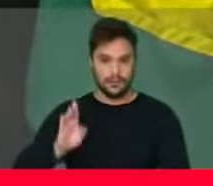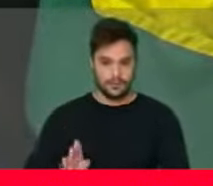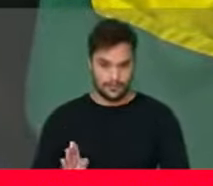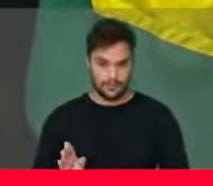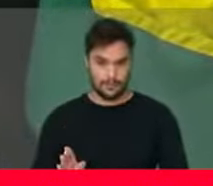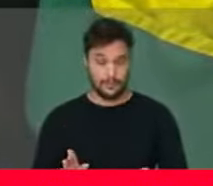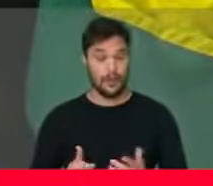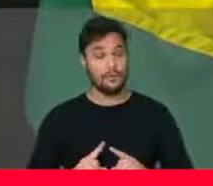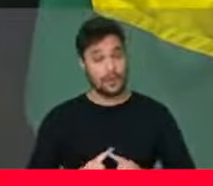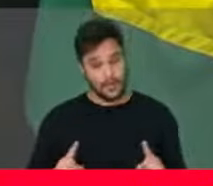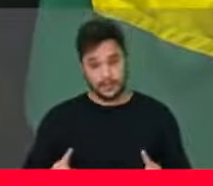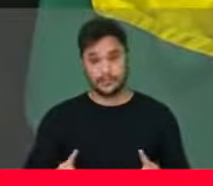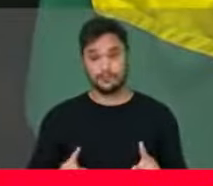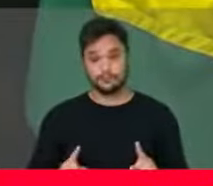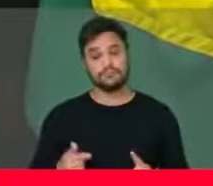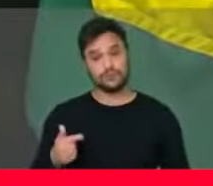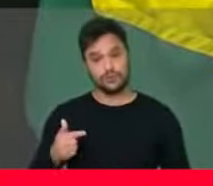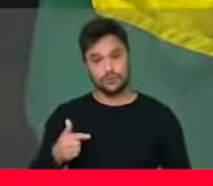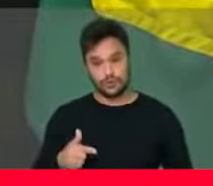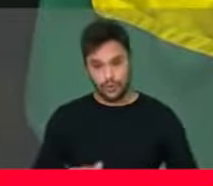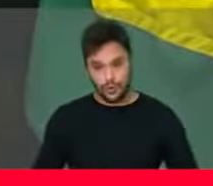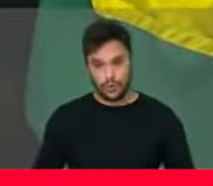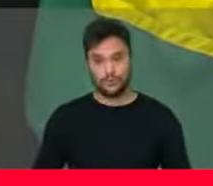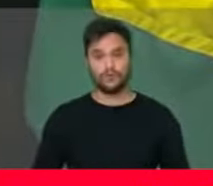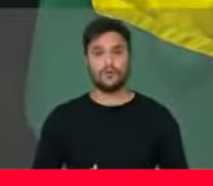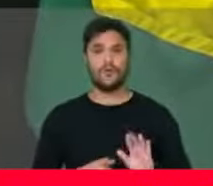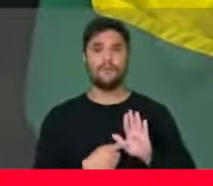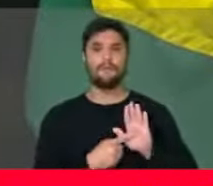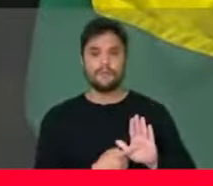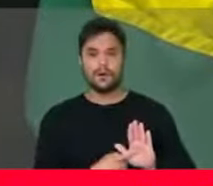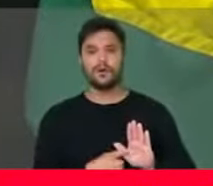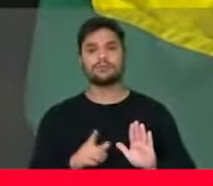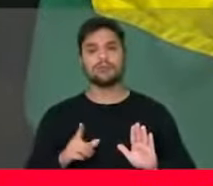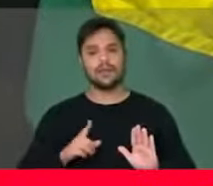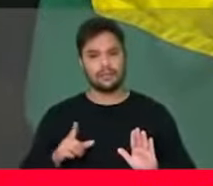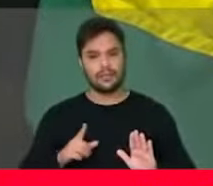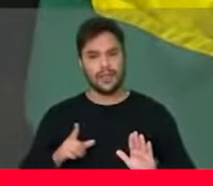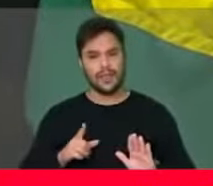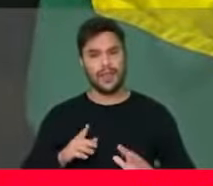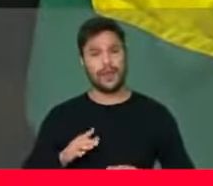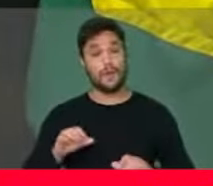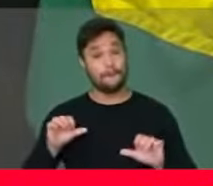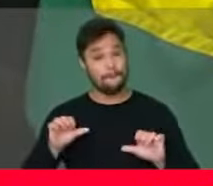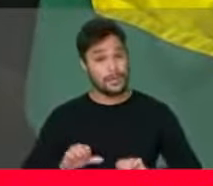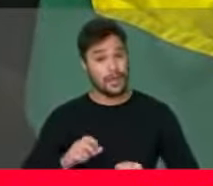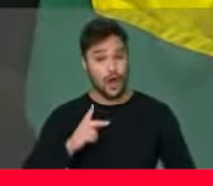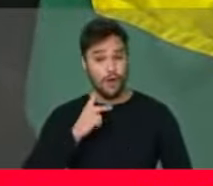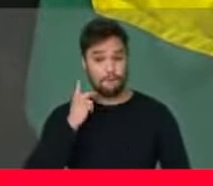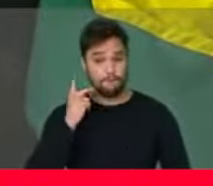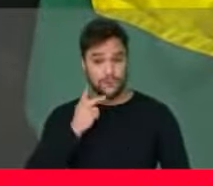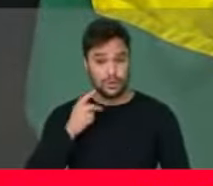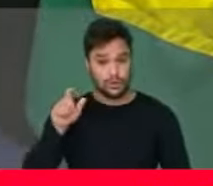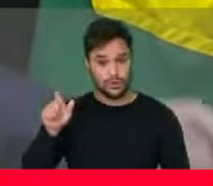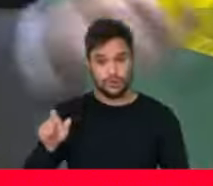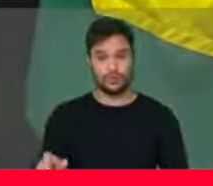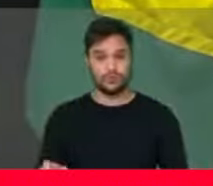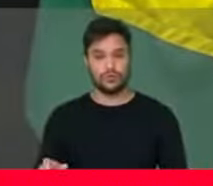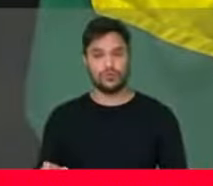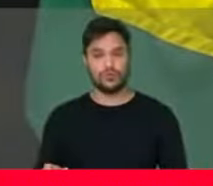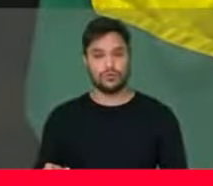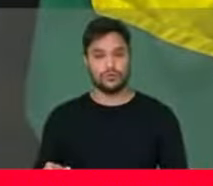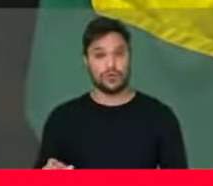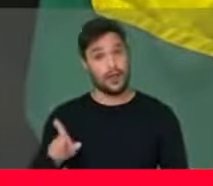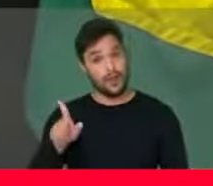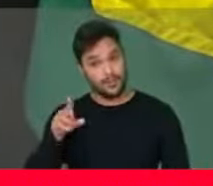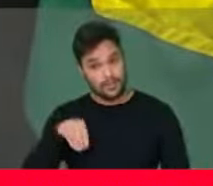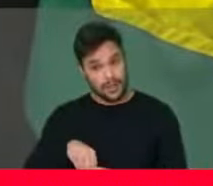Pois, senhor presidente, mais uma vez se demonstra que temos um político da pior estirpe no